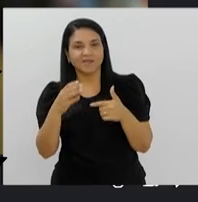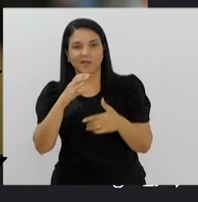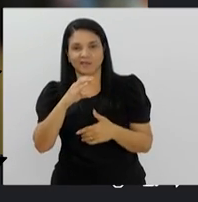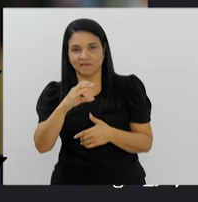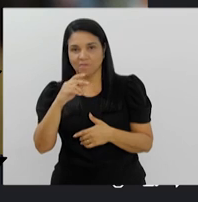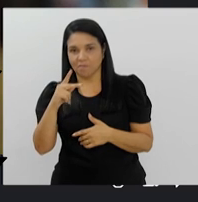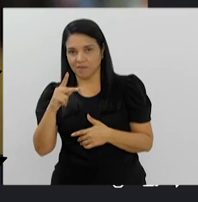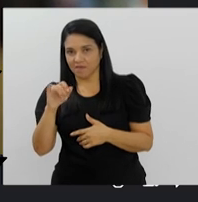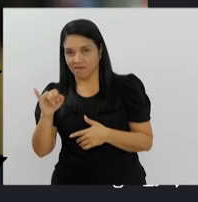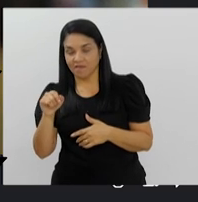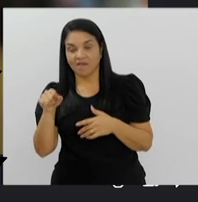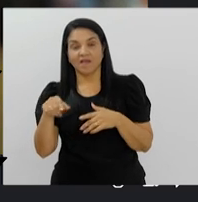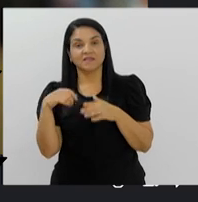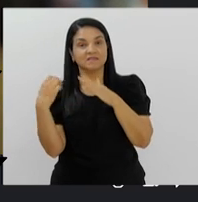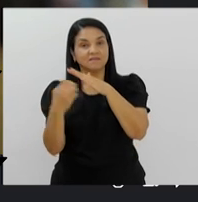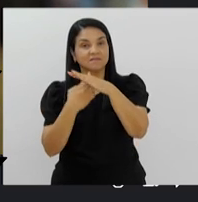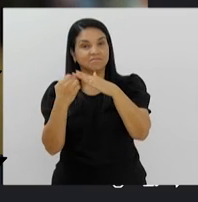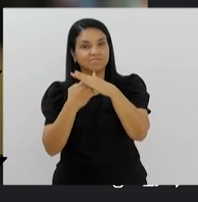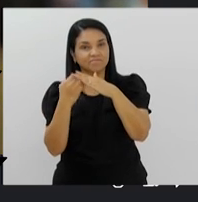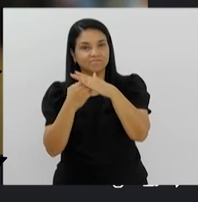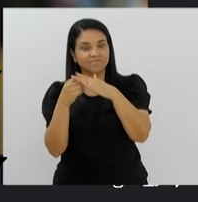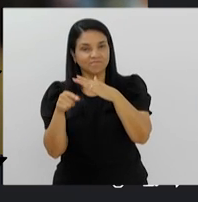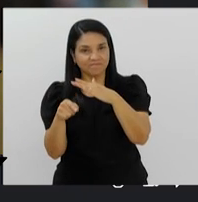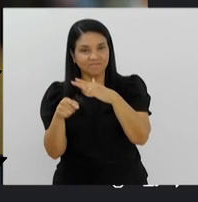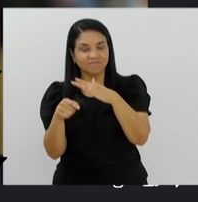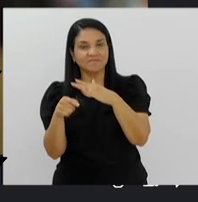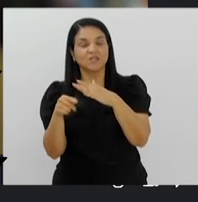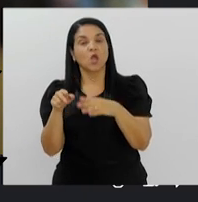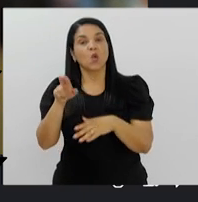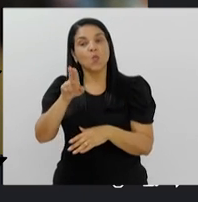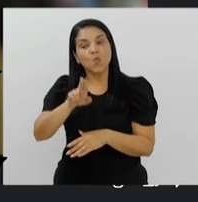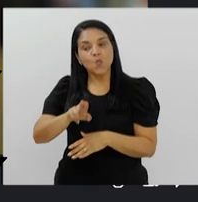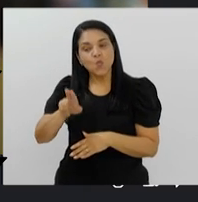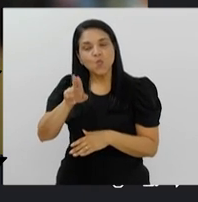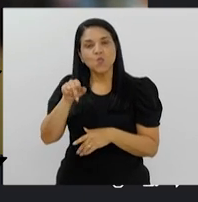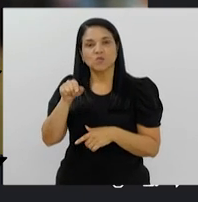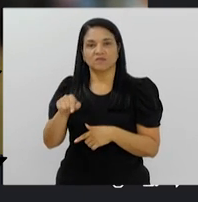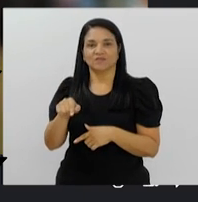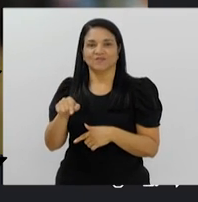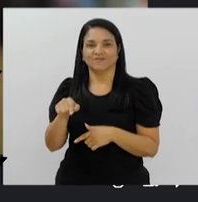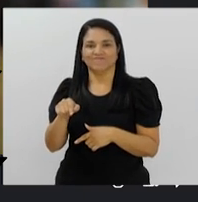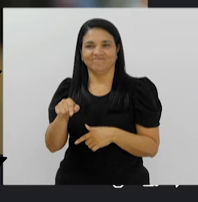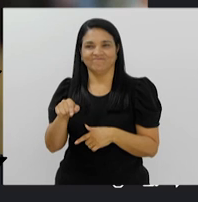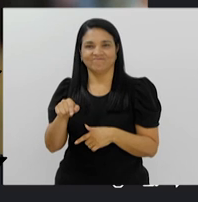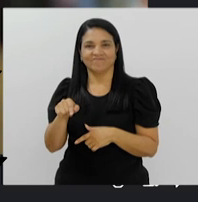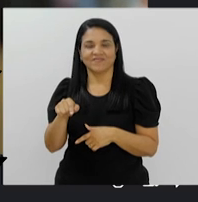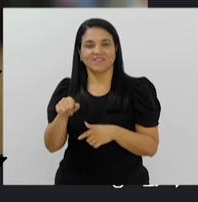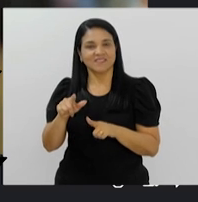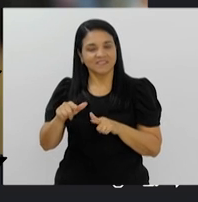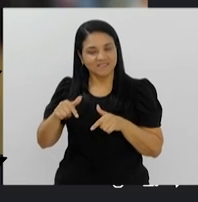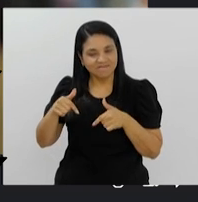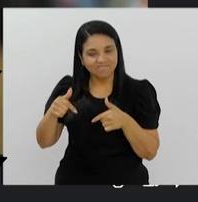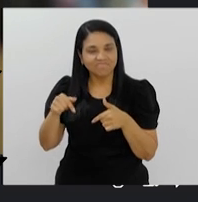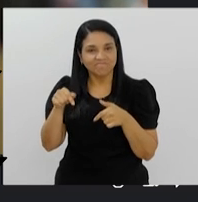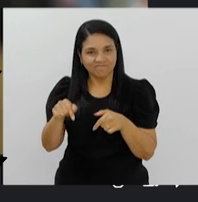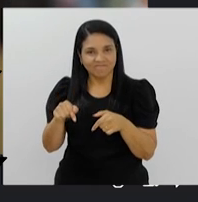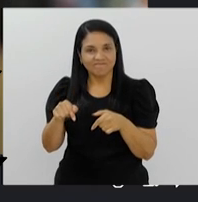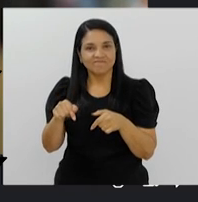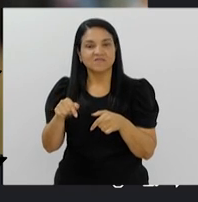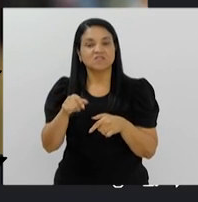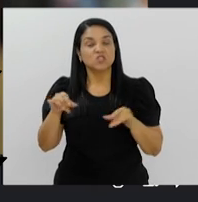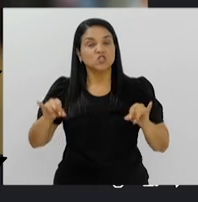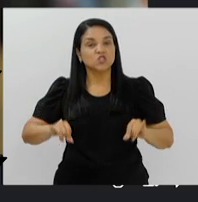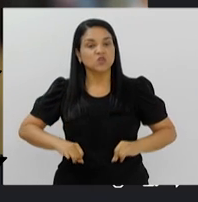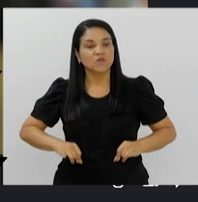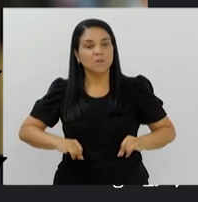que as as operadoras elas usufruem amplamente dessa situação e amplificando o sofrimento de pessoas reais que